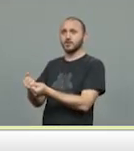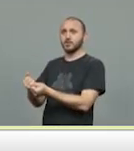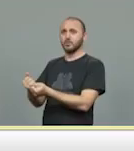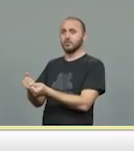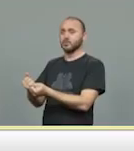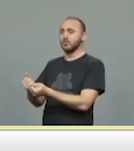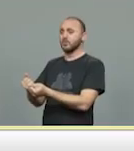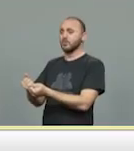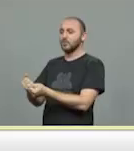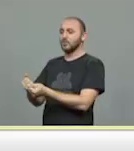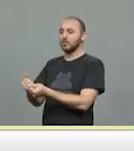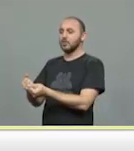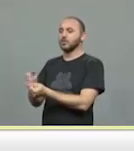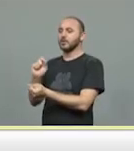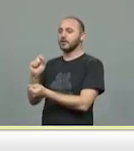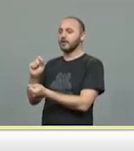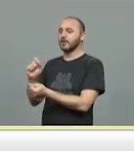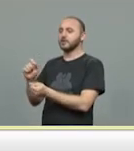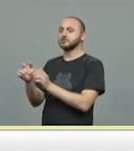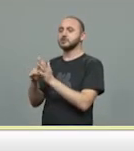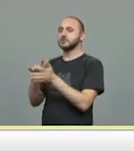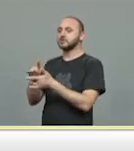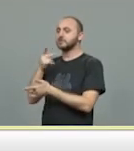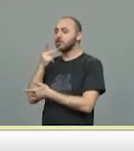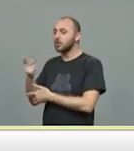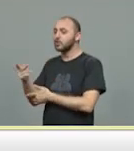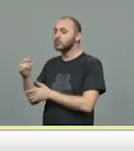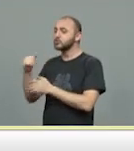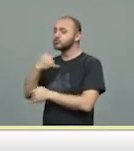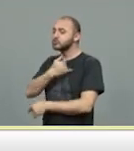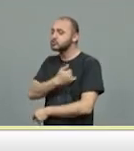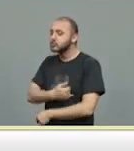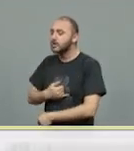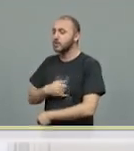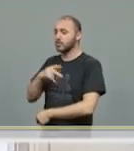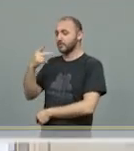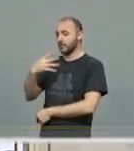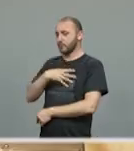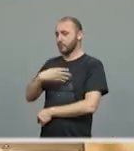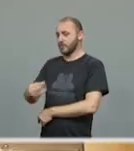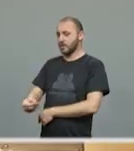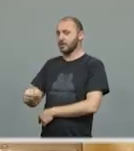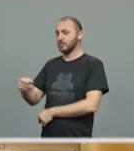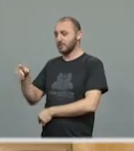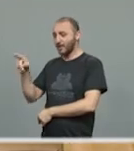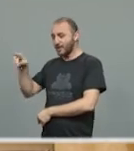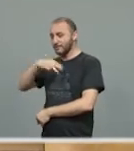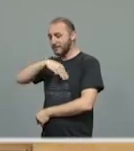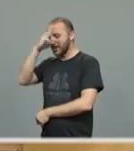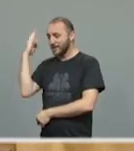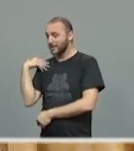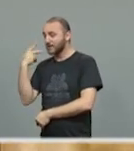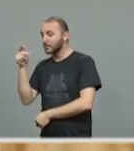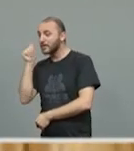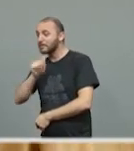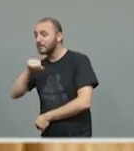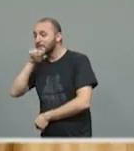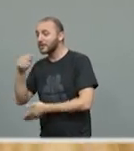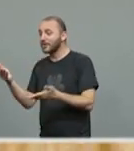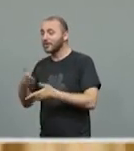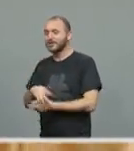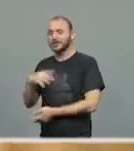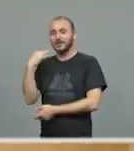Senhor, João, eis aí tua mãe, mãe, teu filho, que coisa linda, né? Que homem